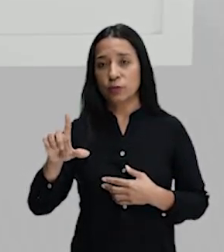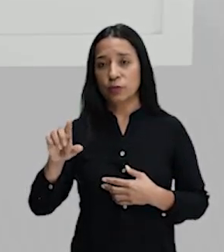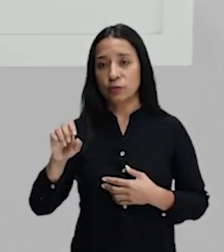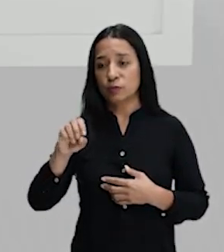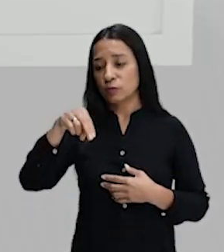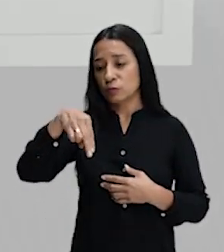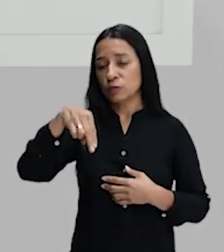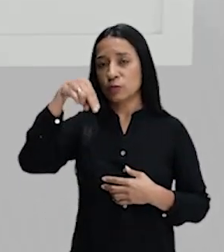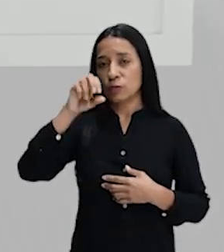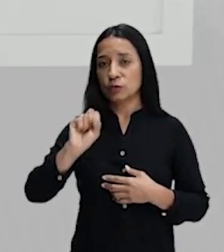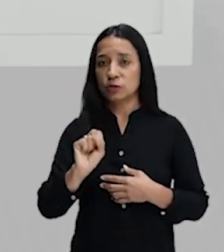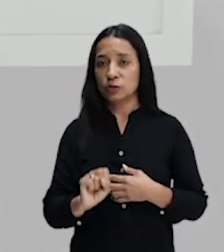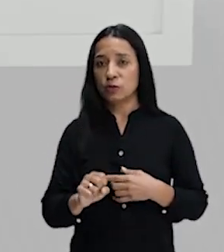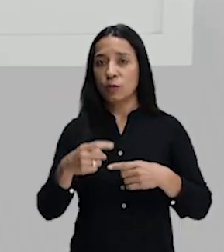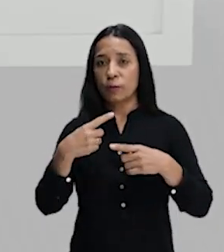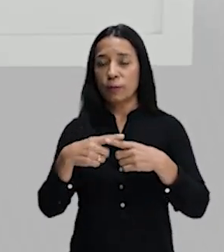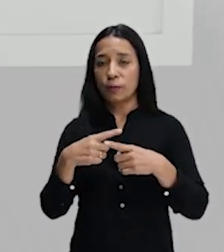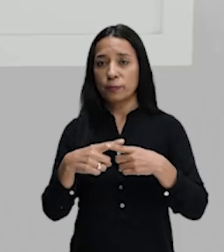sul justamente por conta